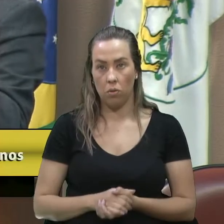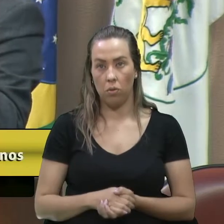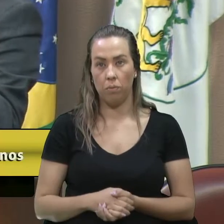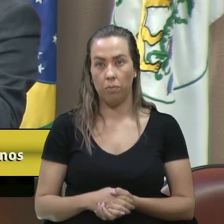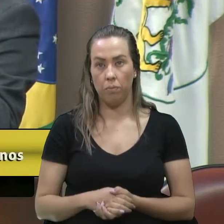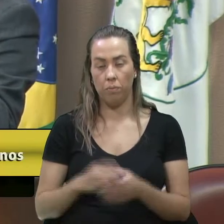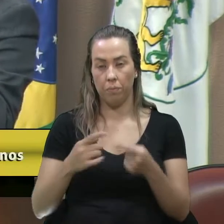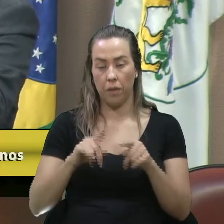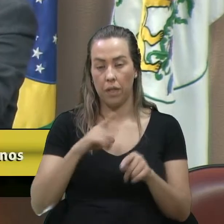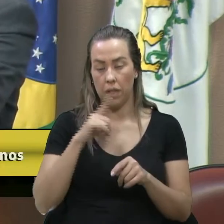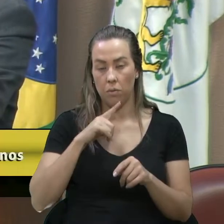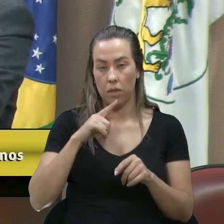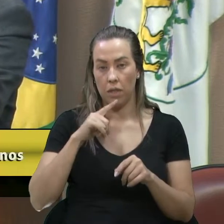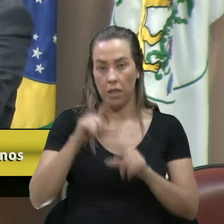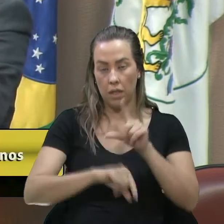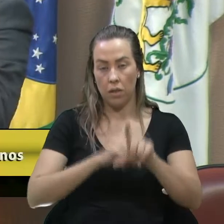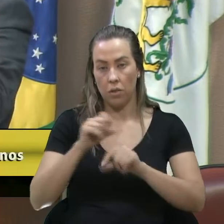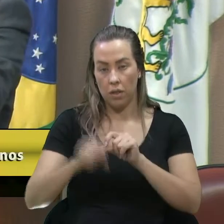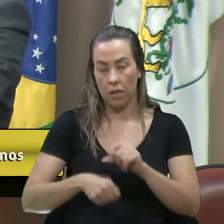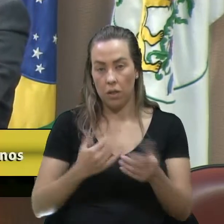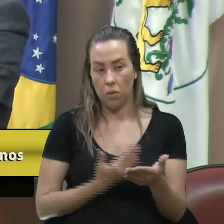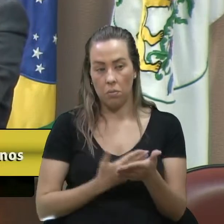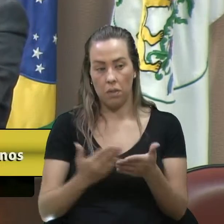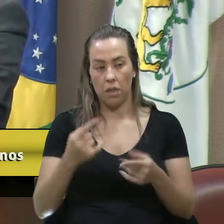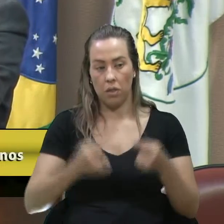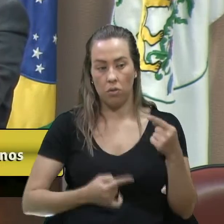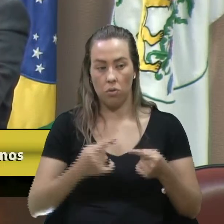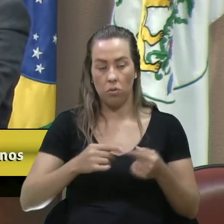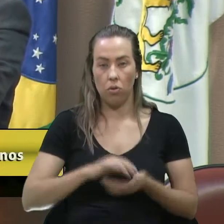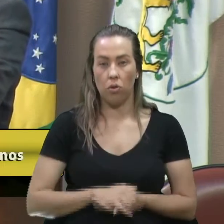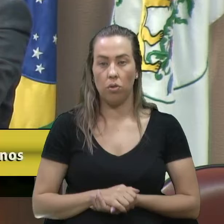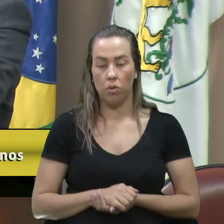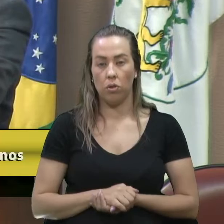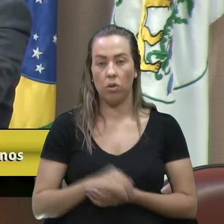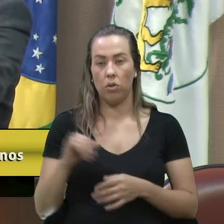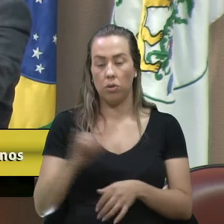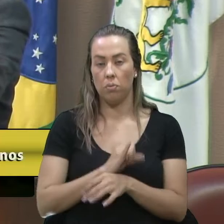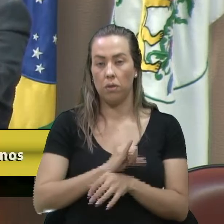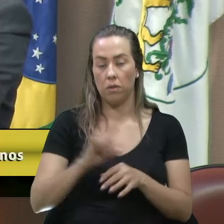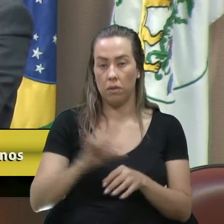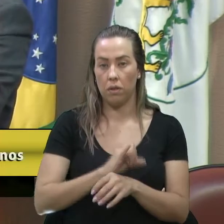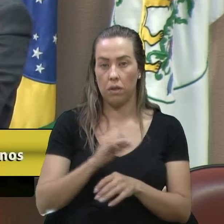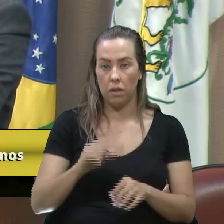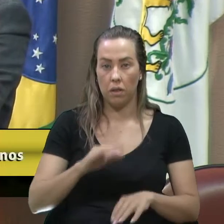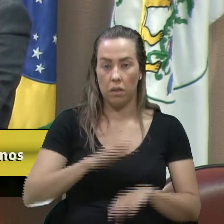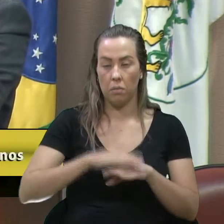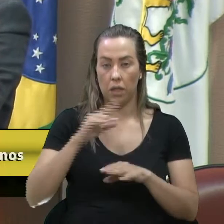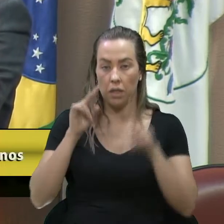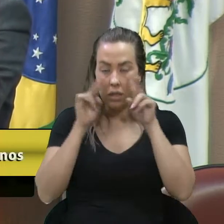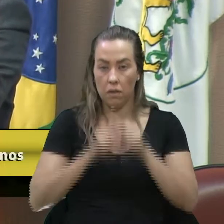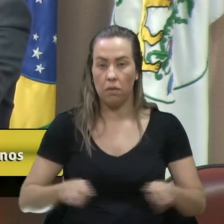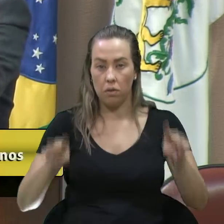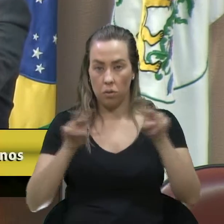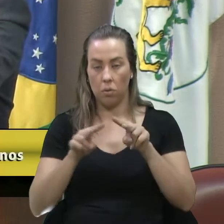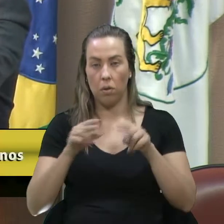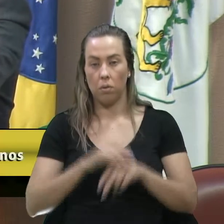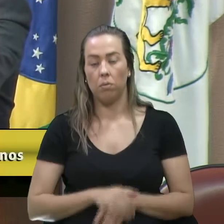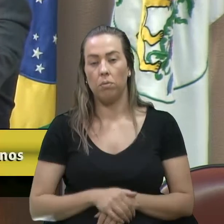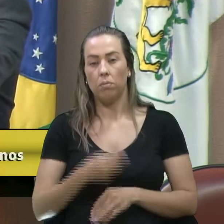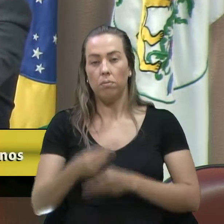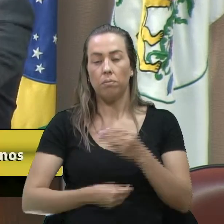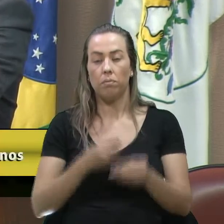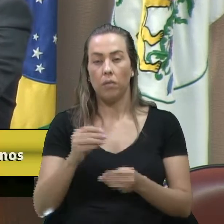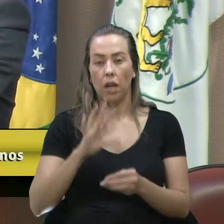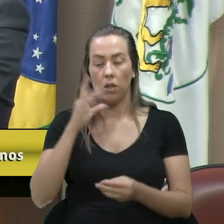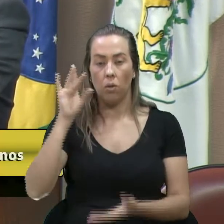mas nós temos que apontar isso, começar a discutir isso de uma forma mais visível, com uma